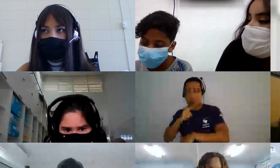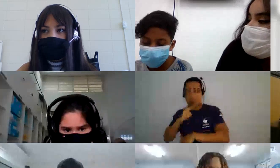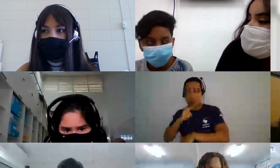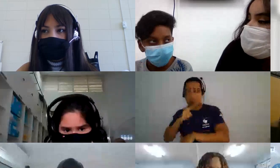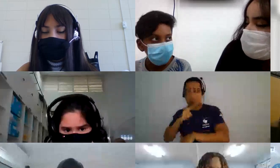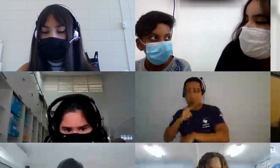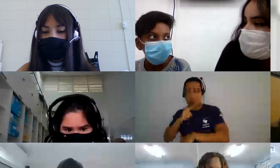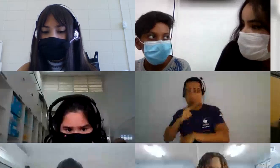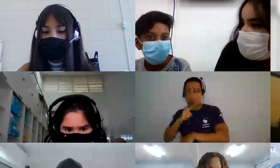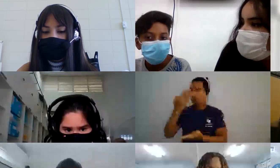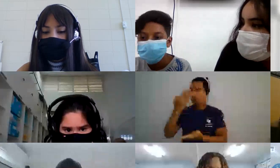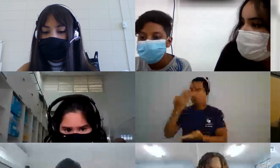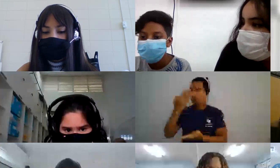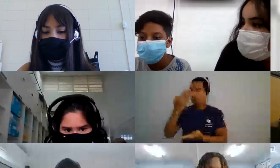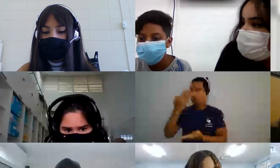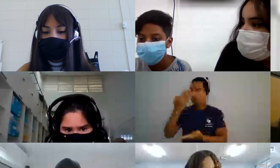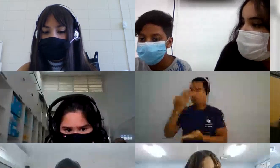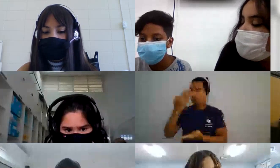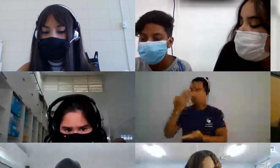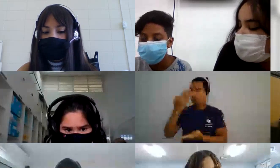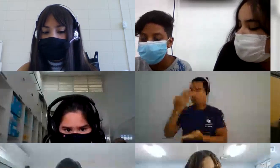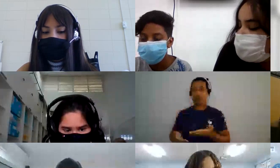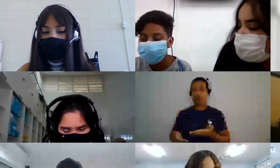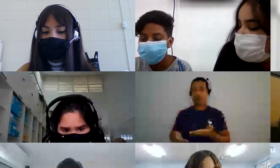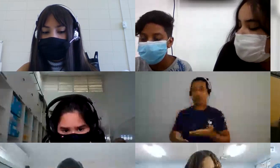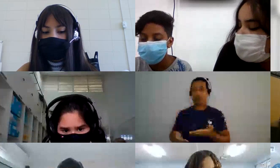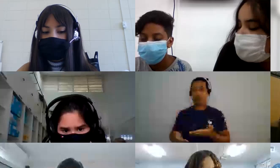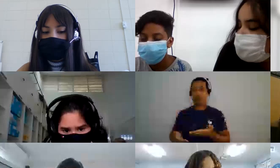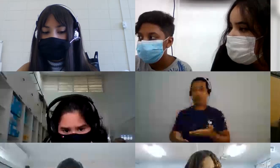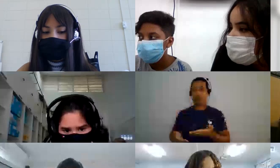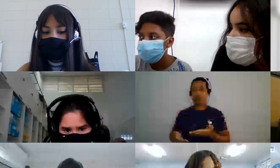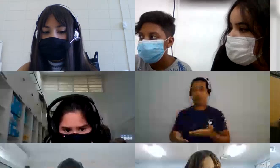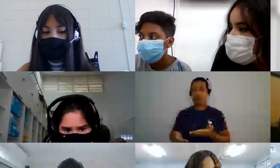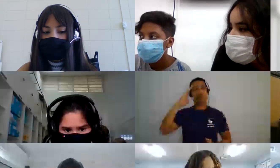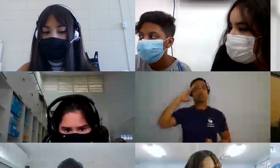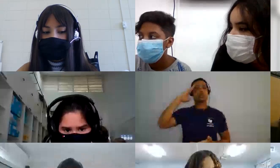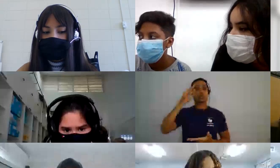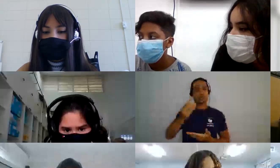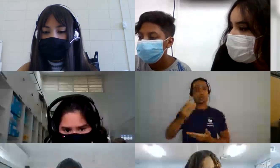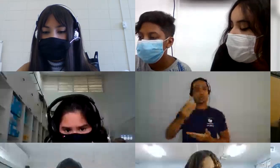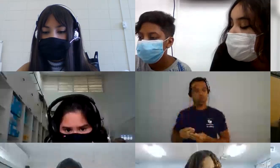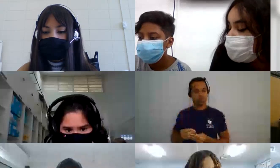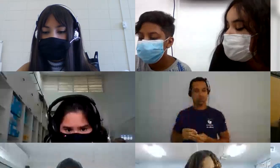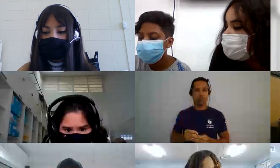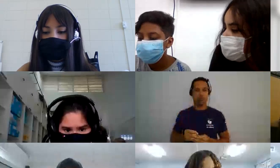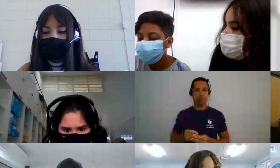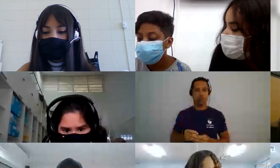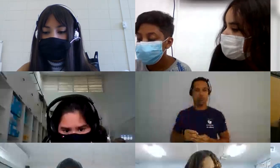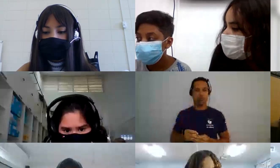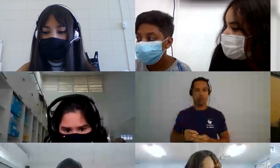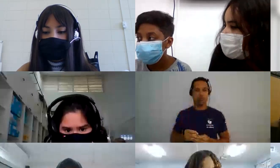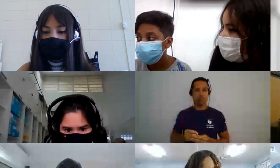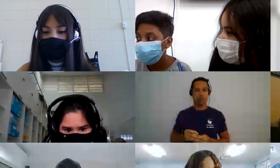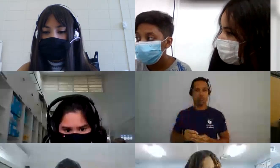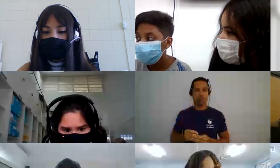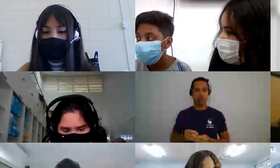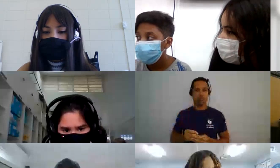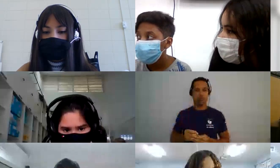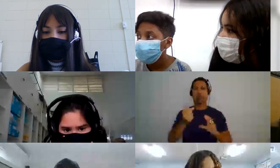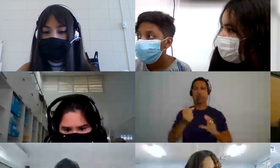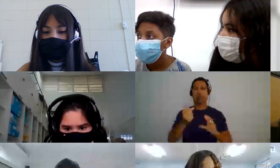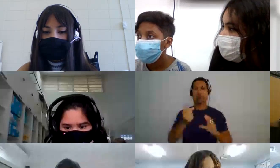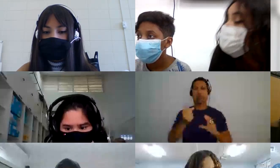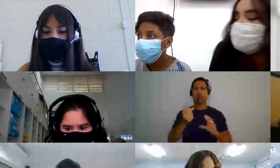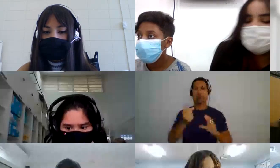senão vou perder a minha chance agora. Então entende, pessoal, isso não é maldade. Isso é uma característica do cérebro